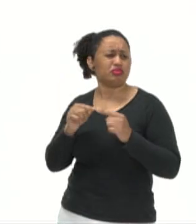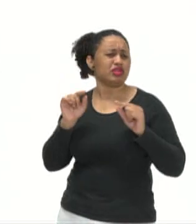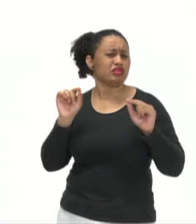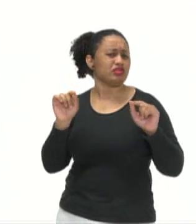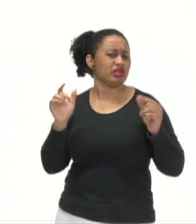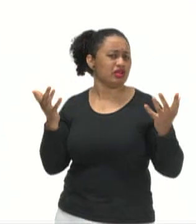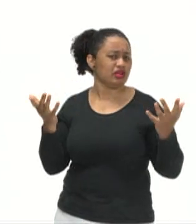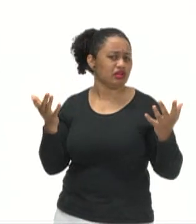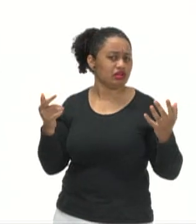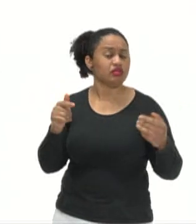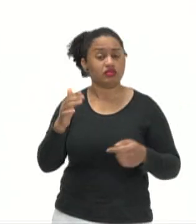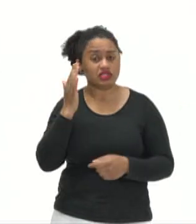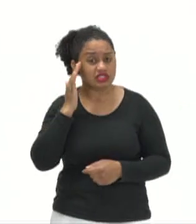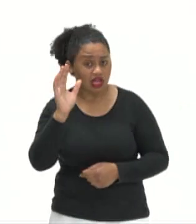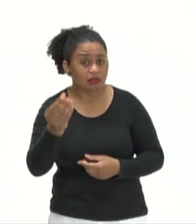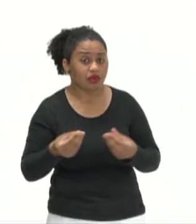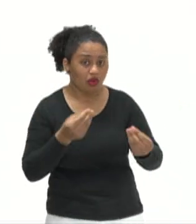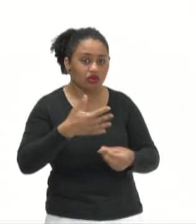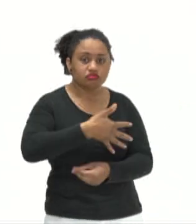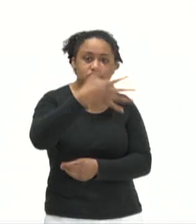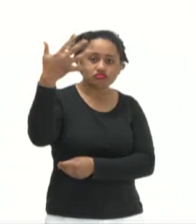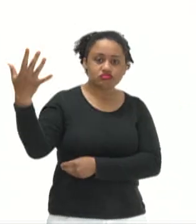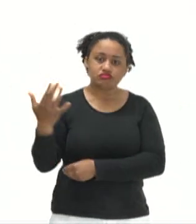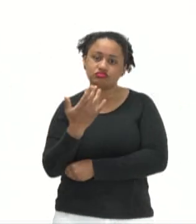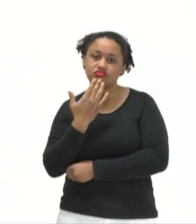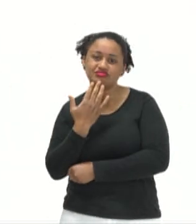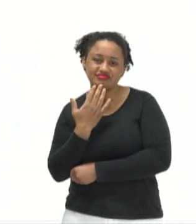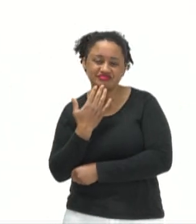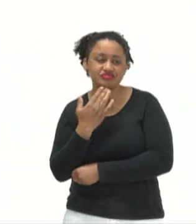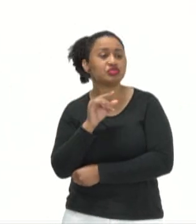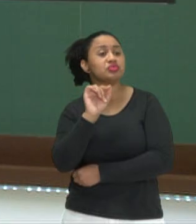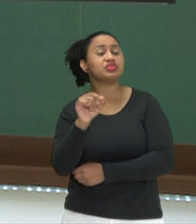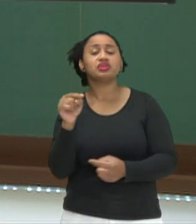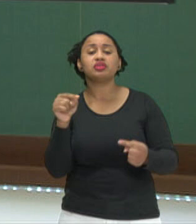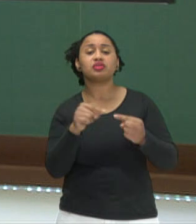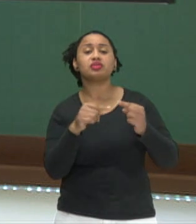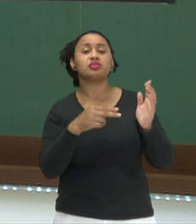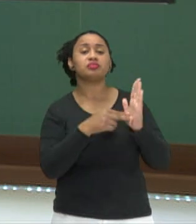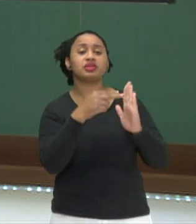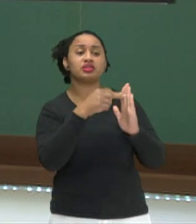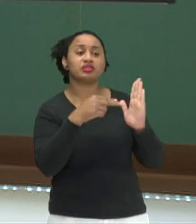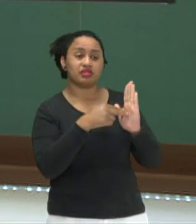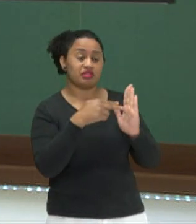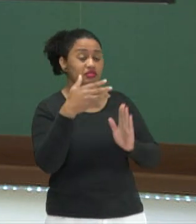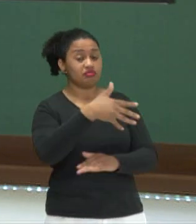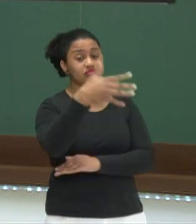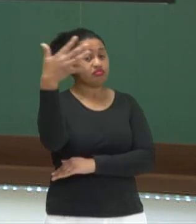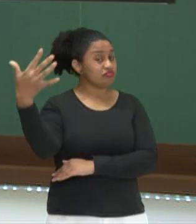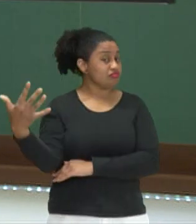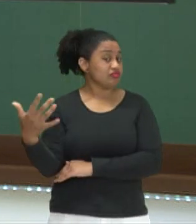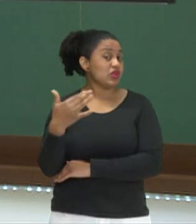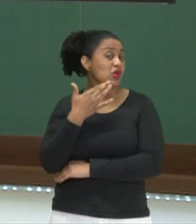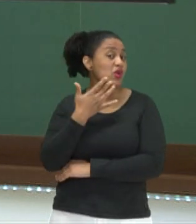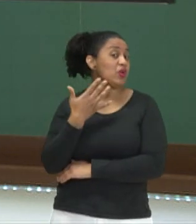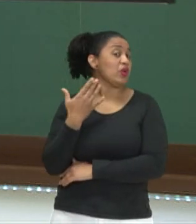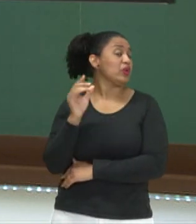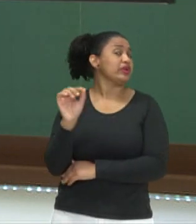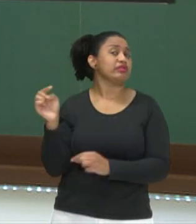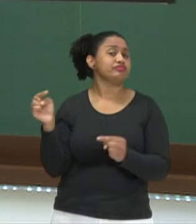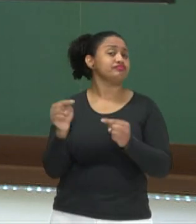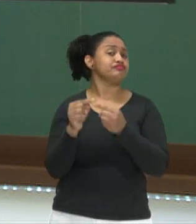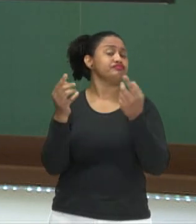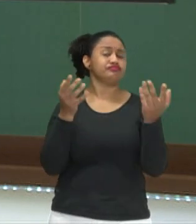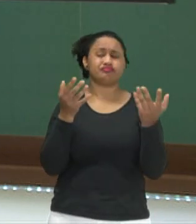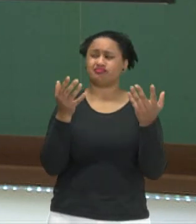forma um arco-íris? O que tem a ver o prisma com o arco-íris? Aquela pergunta que eu fiz, né? Daí eu disse, nossa, professor,